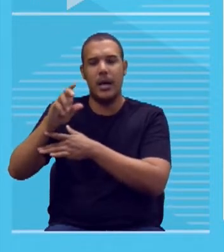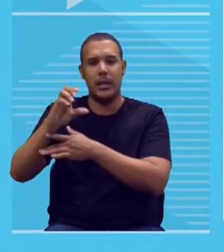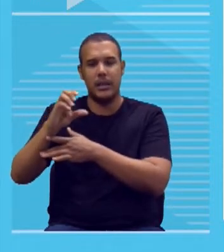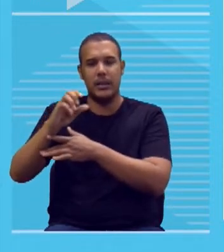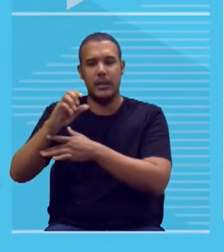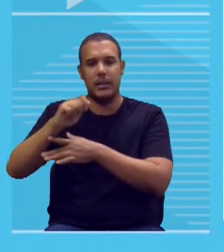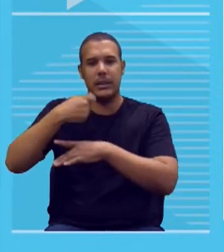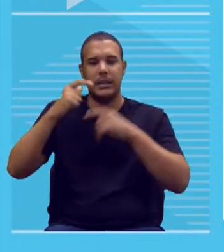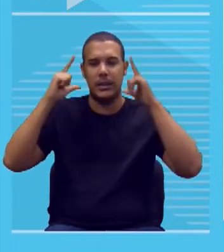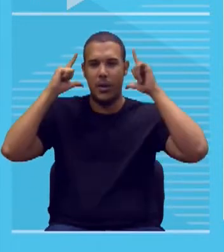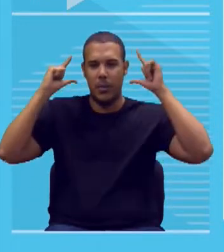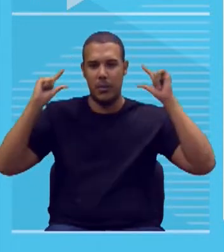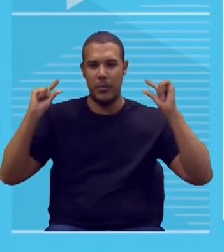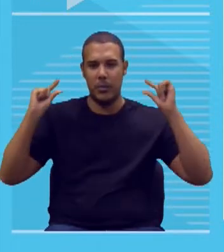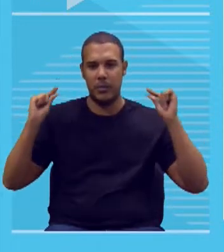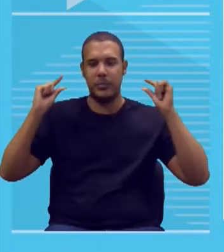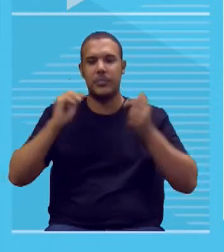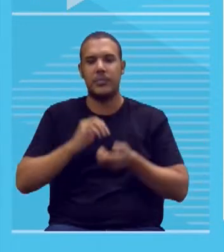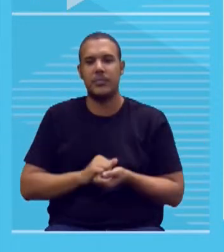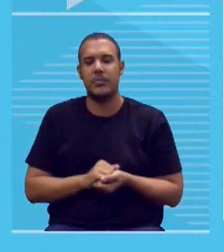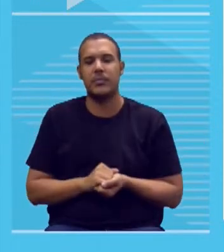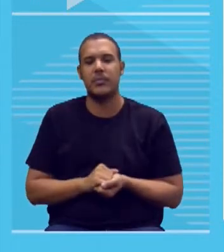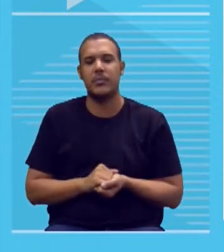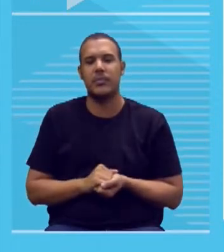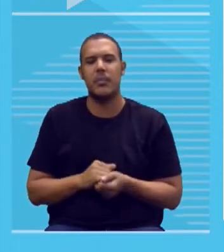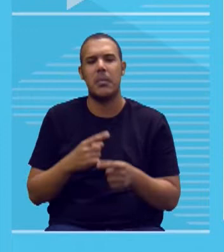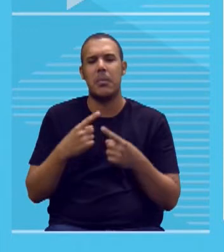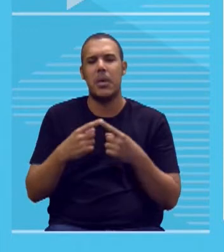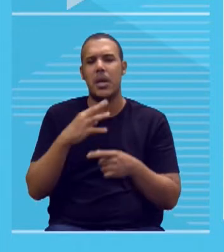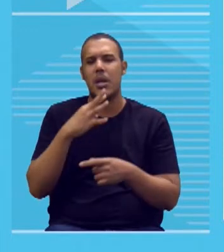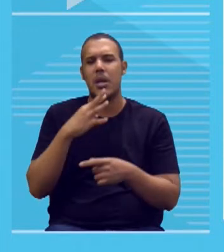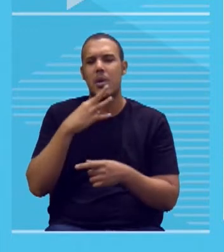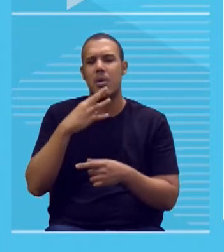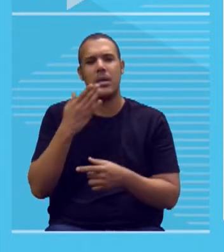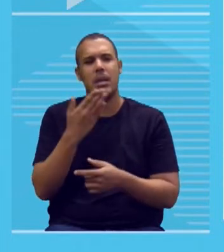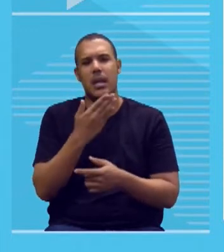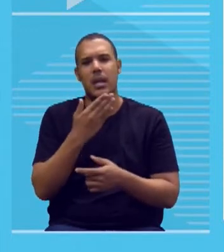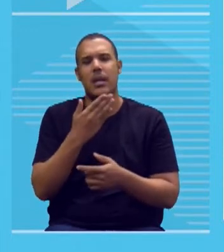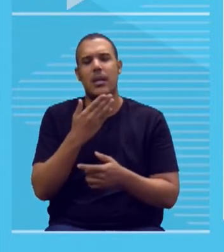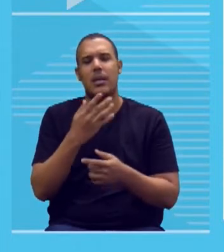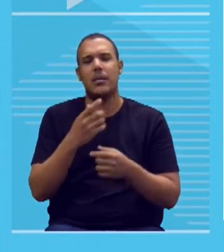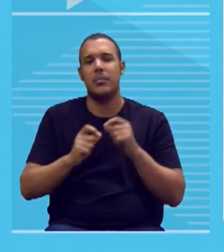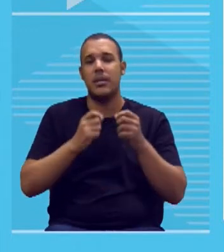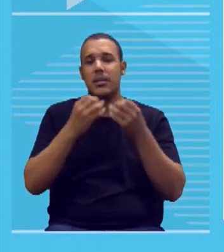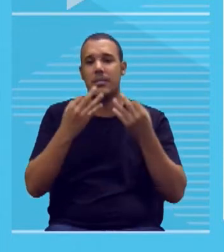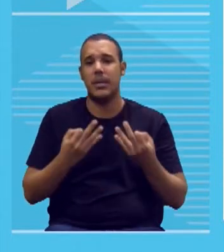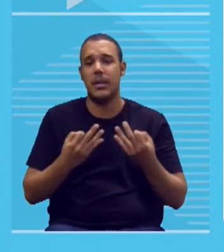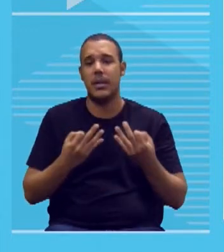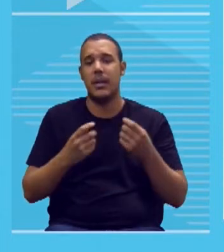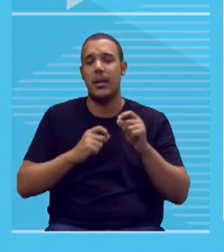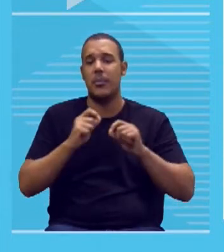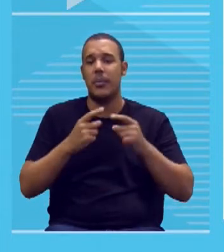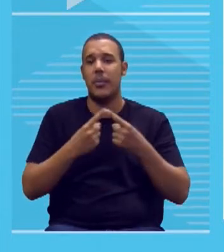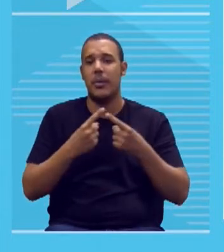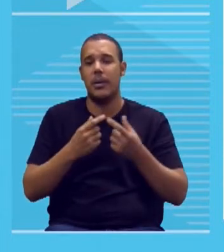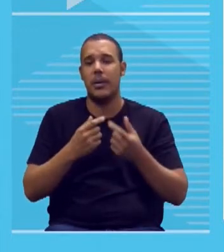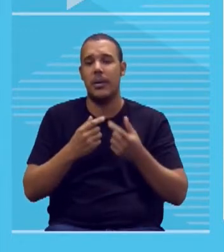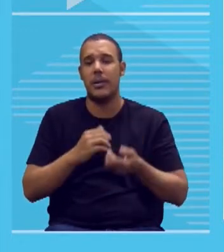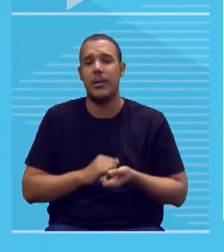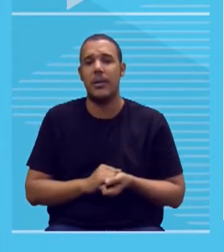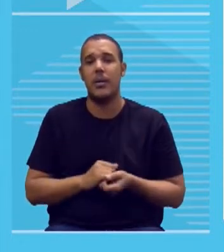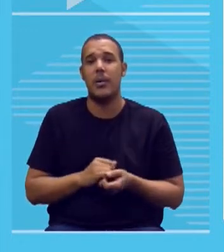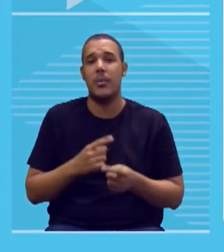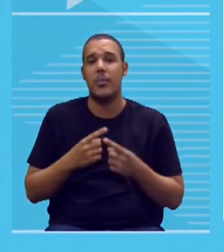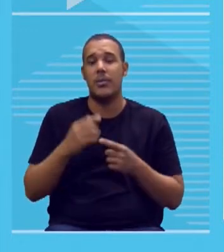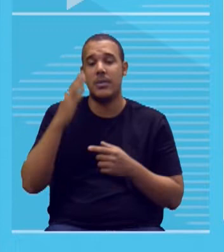sobre as evidências da evolução por que que eu tenho conhecê-la Makita conhecer Davi para falar das evidências porque eu vou saber como é que